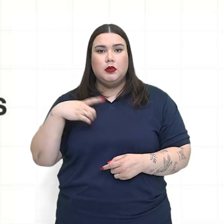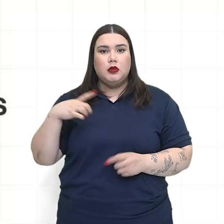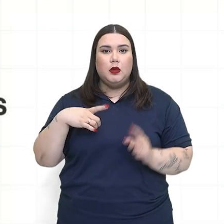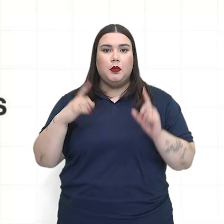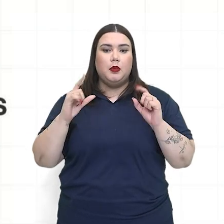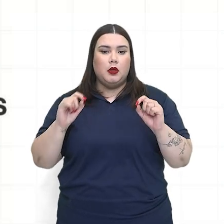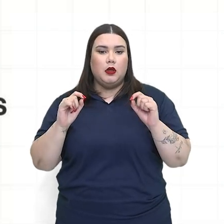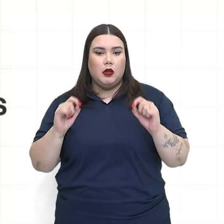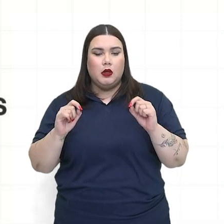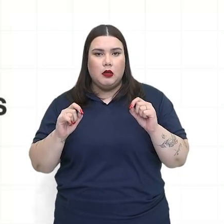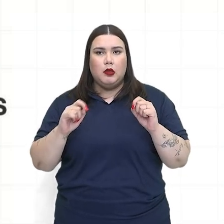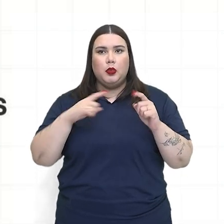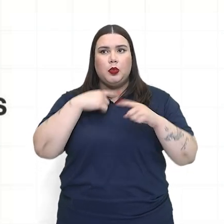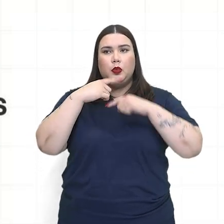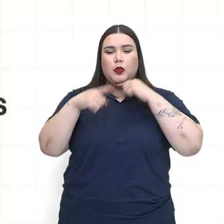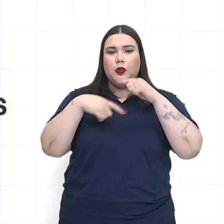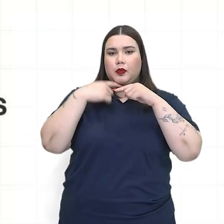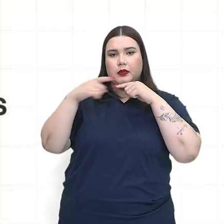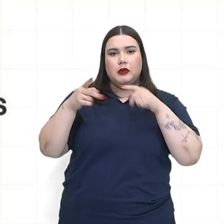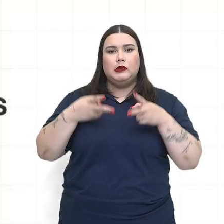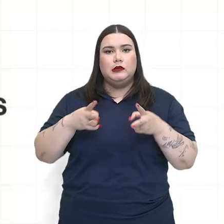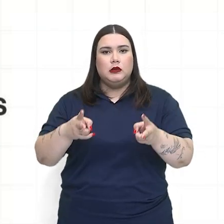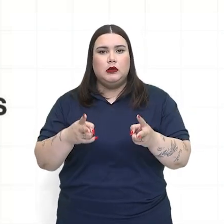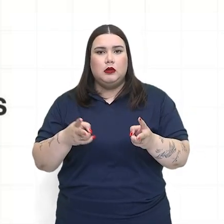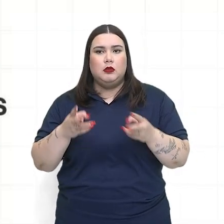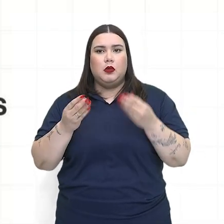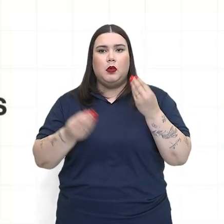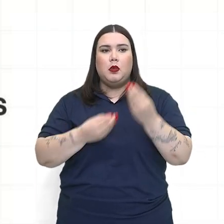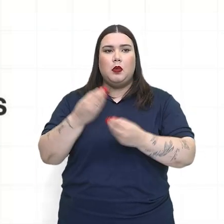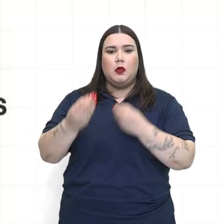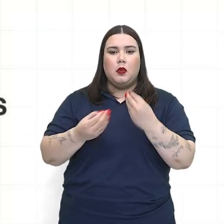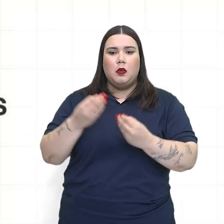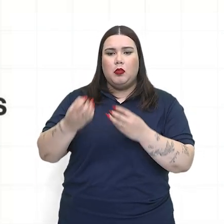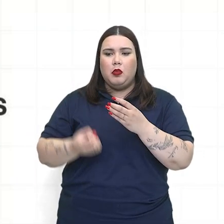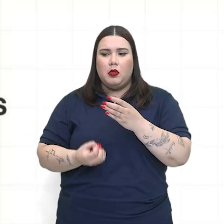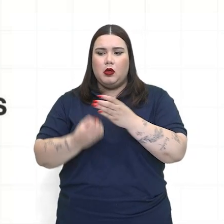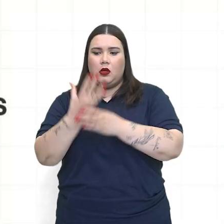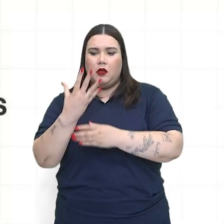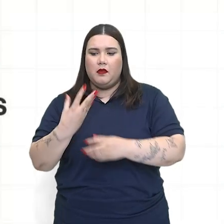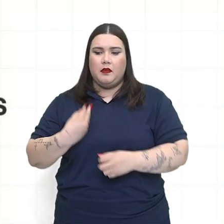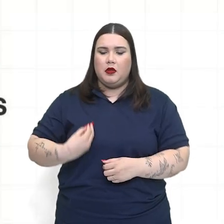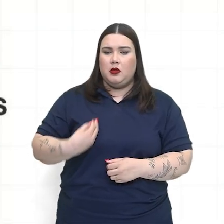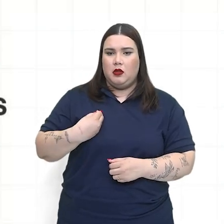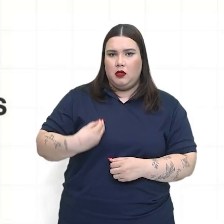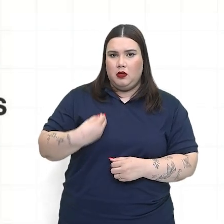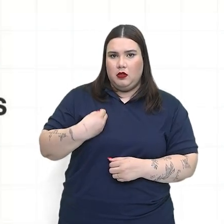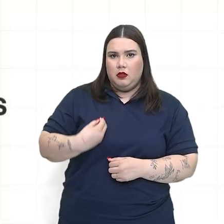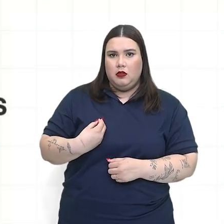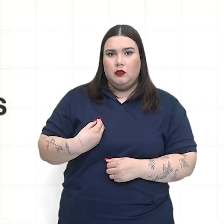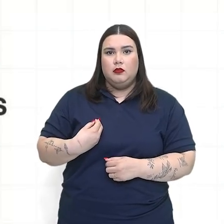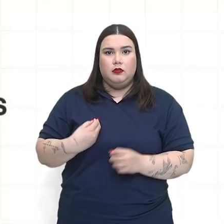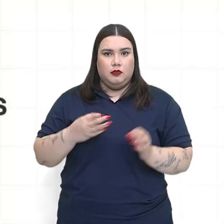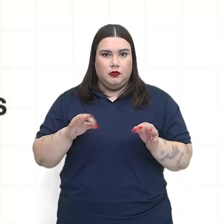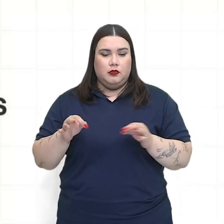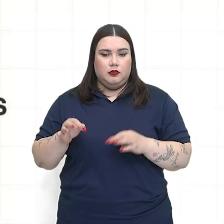vai perguntar sobre a vida, da onde ele surgiu, da onde ele veio,